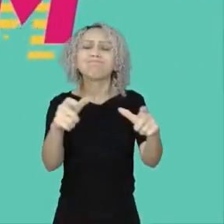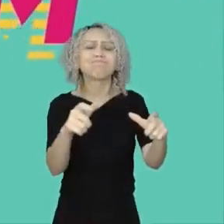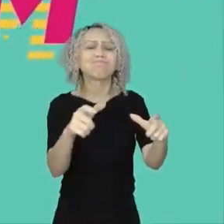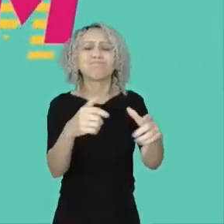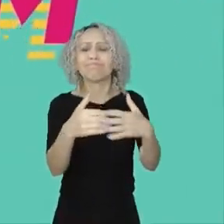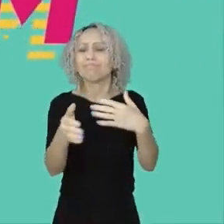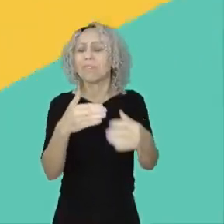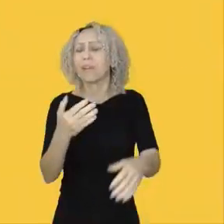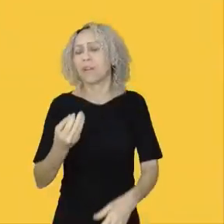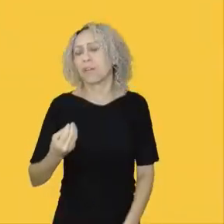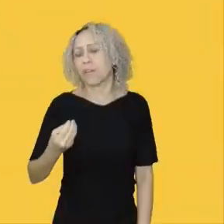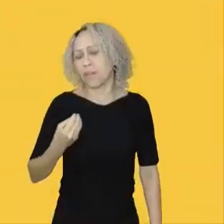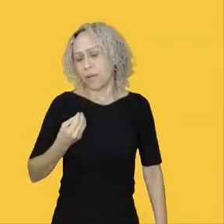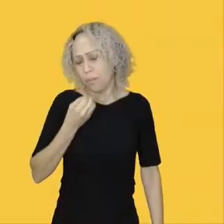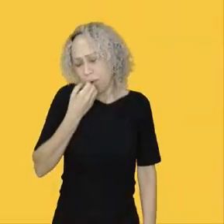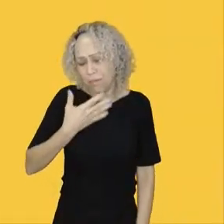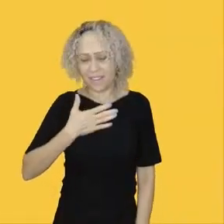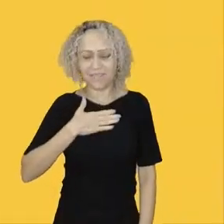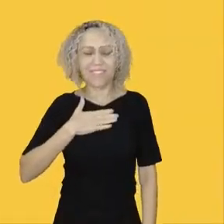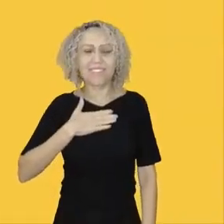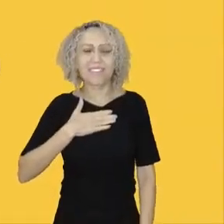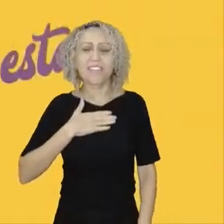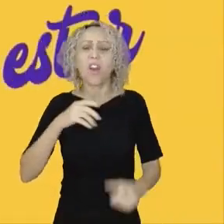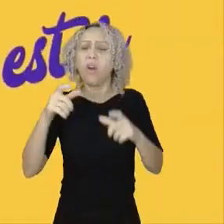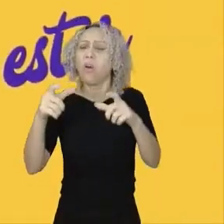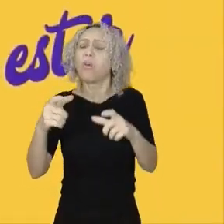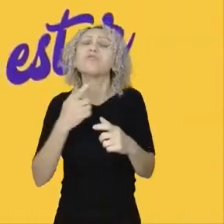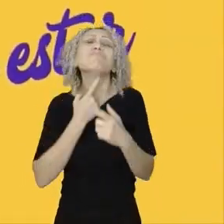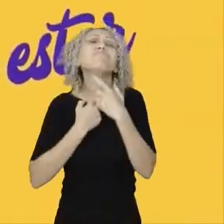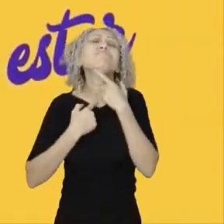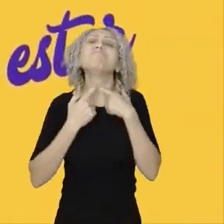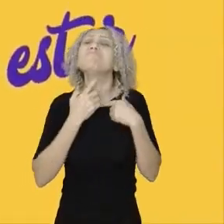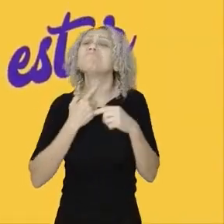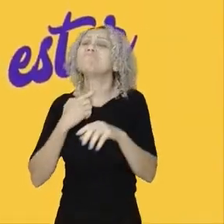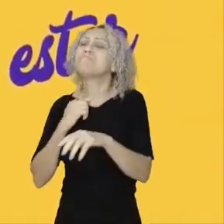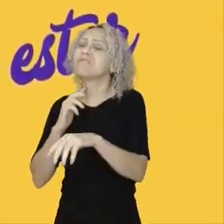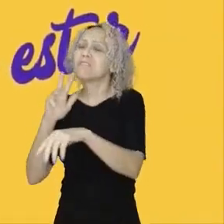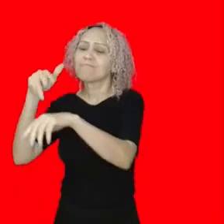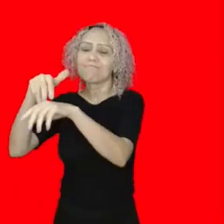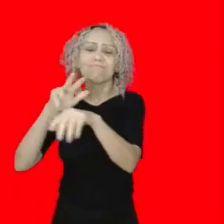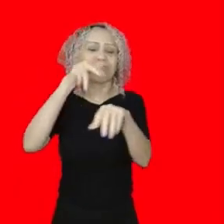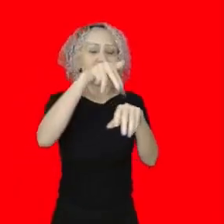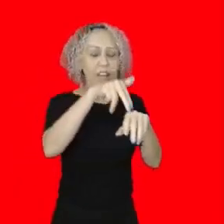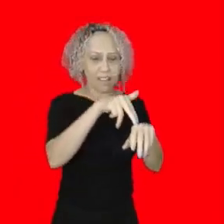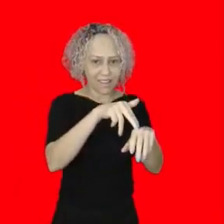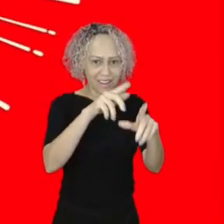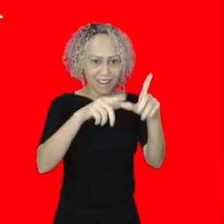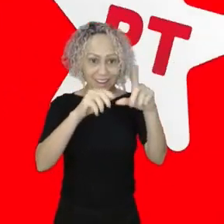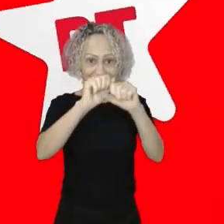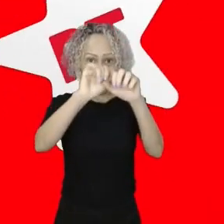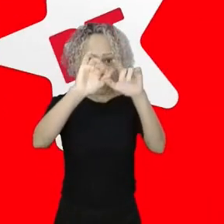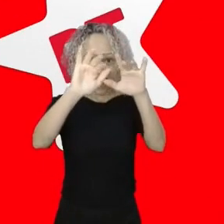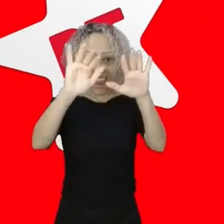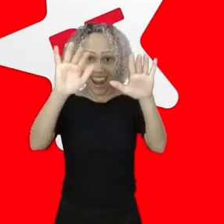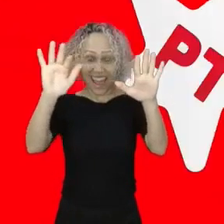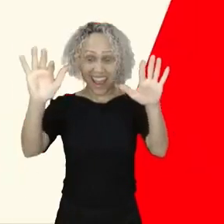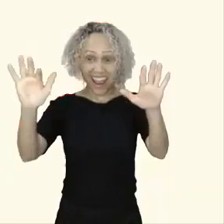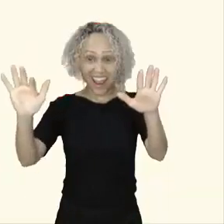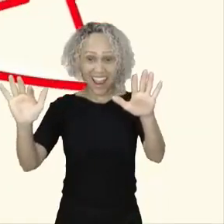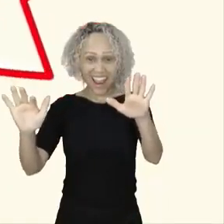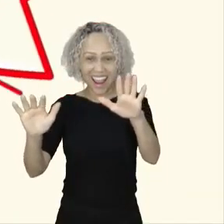lugar que é bom pra mim, é onde eu quiser estar. A estrela ainda